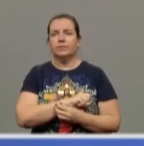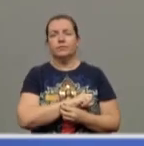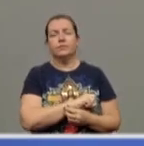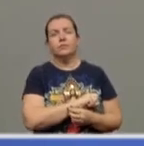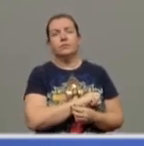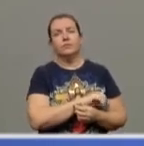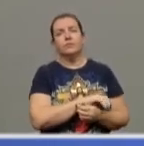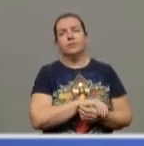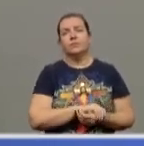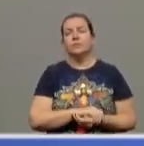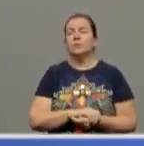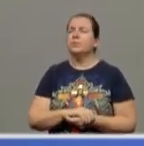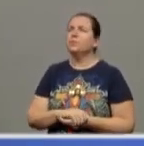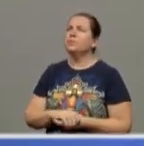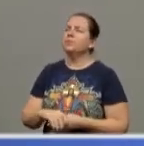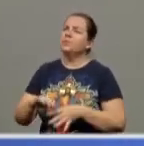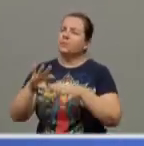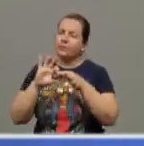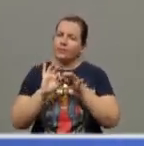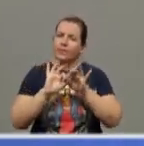amar,